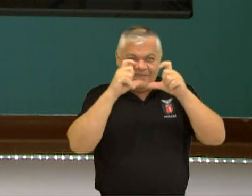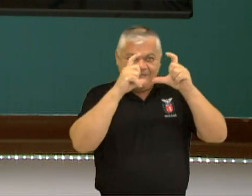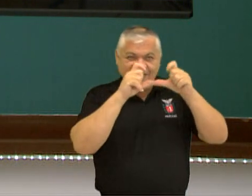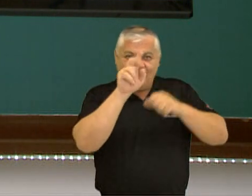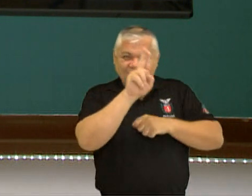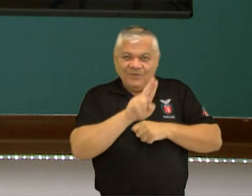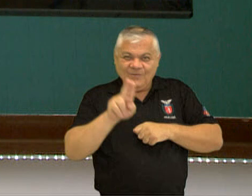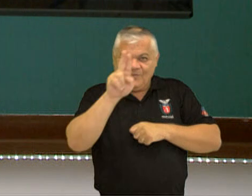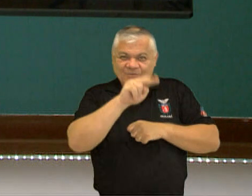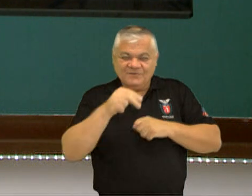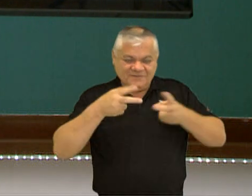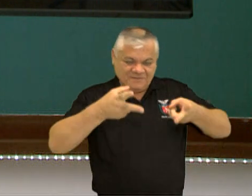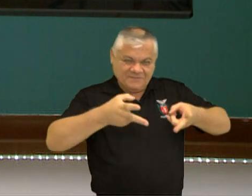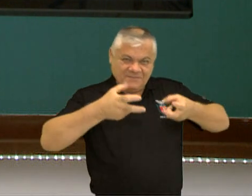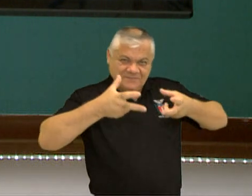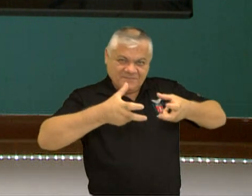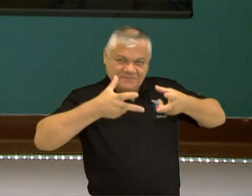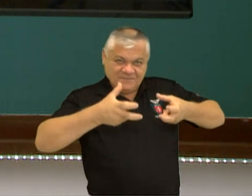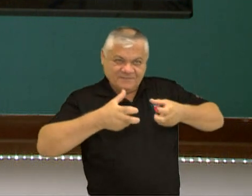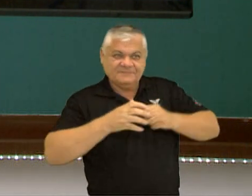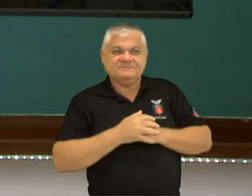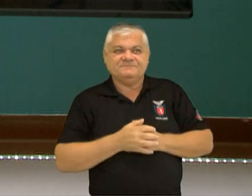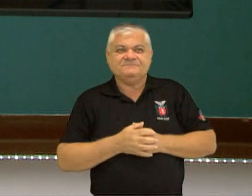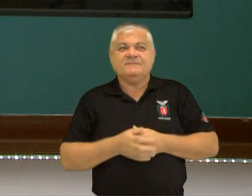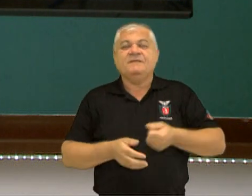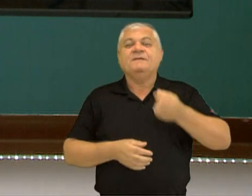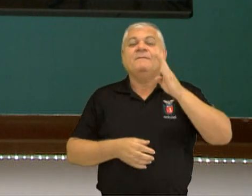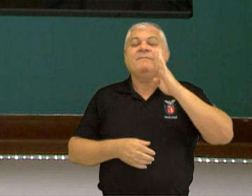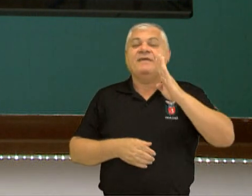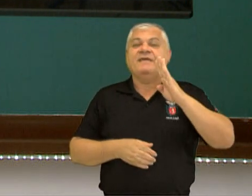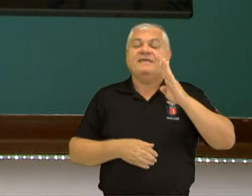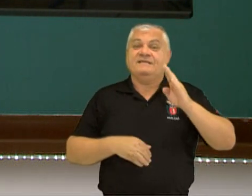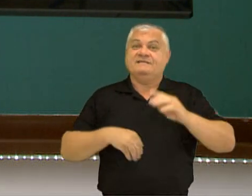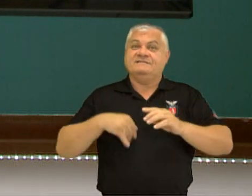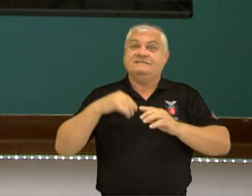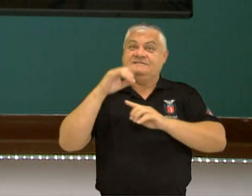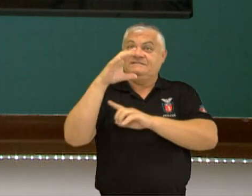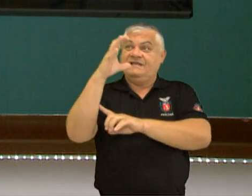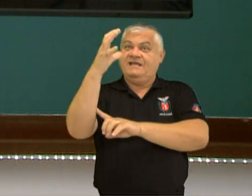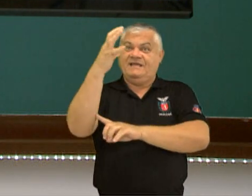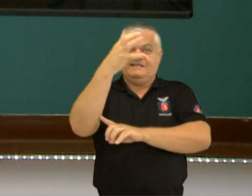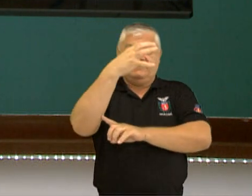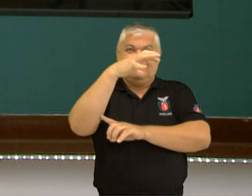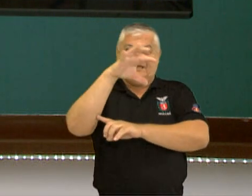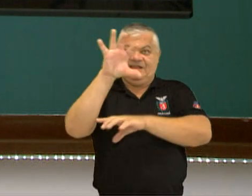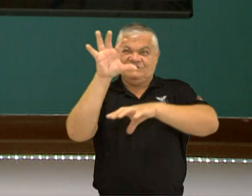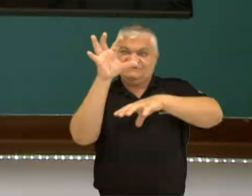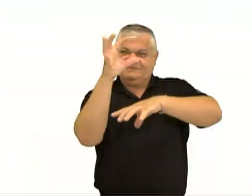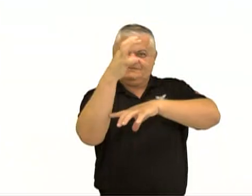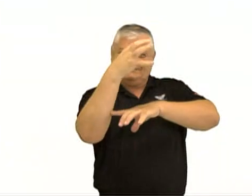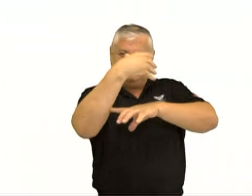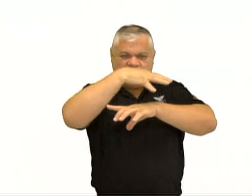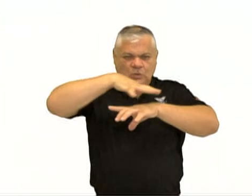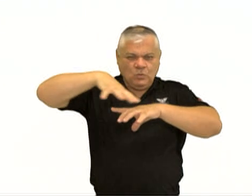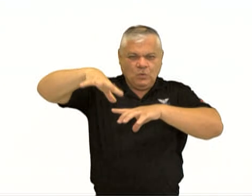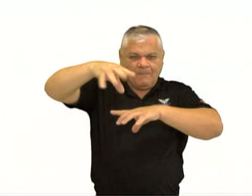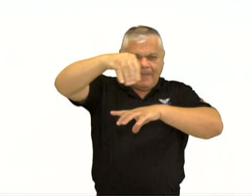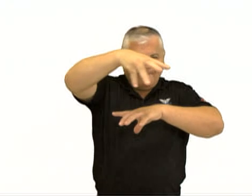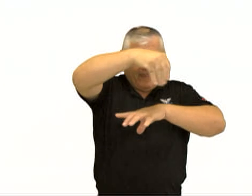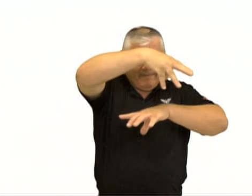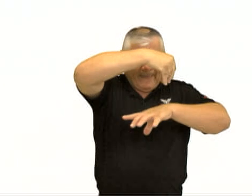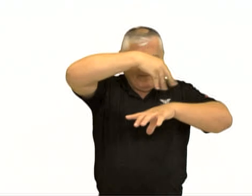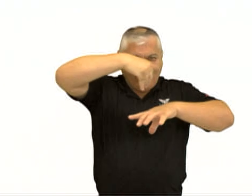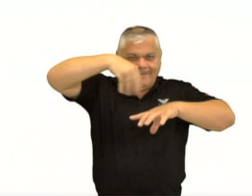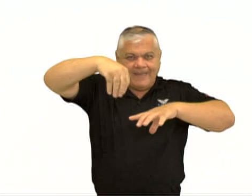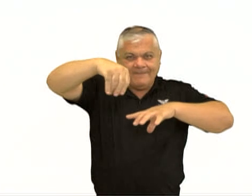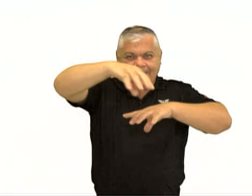são utilizadas no sensoriamento remoto. Letra B. Satélites conseguem cobrir grandes áreas e produzir imagens